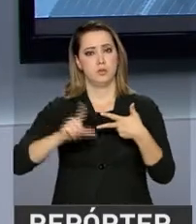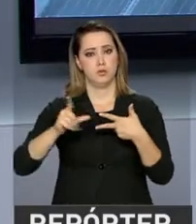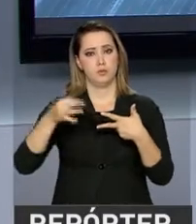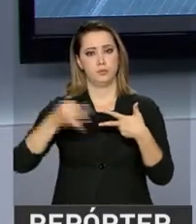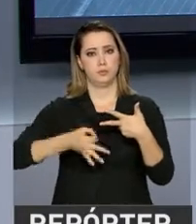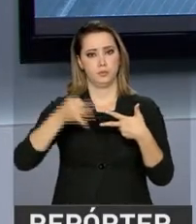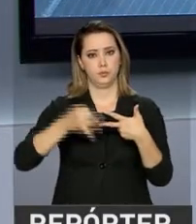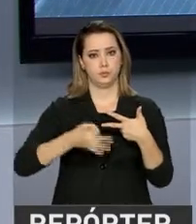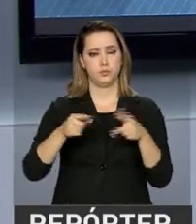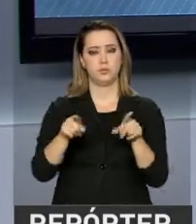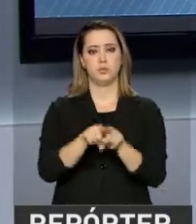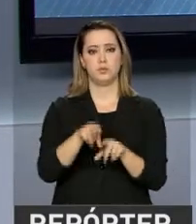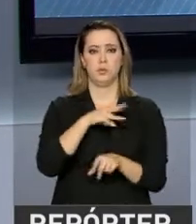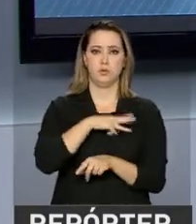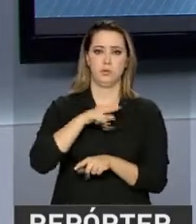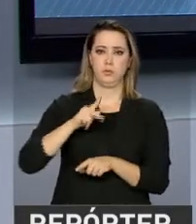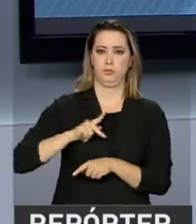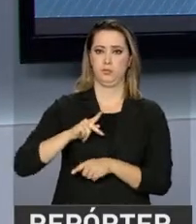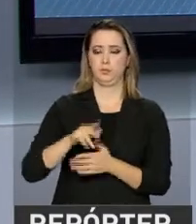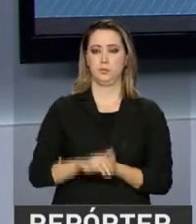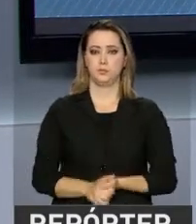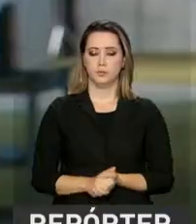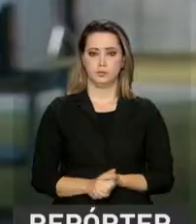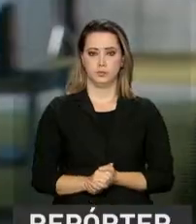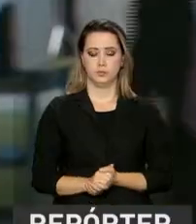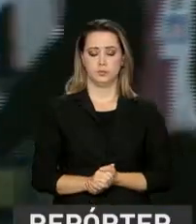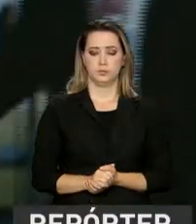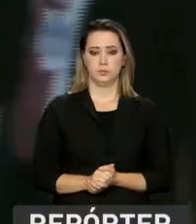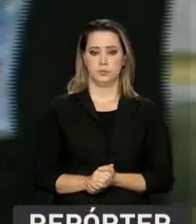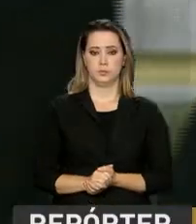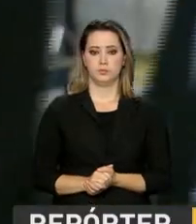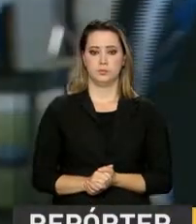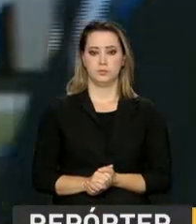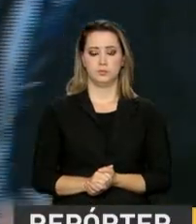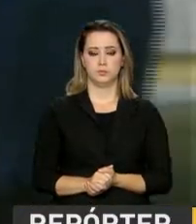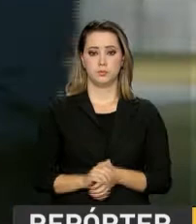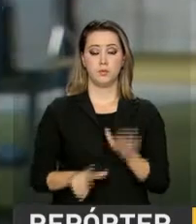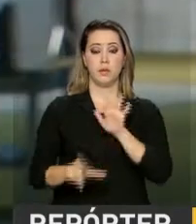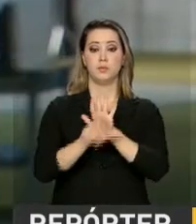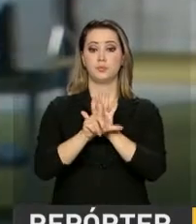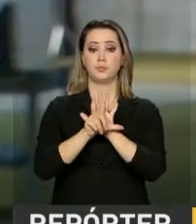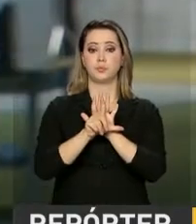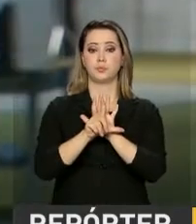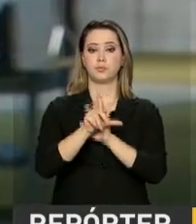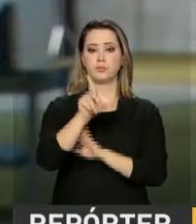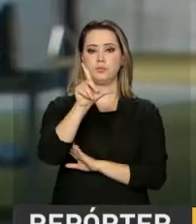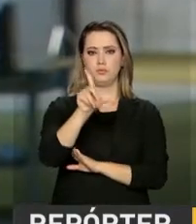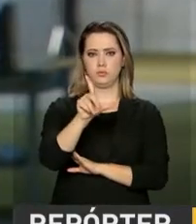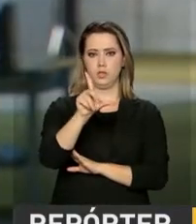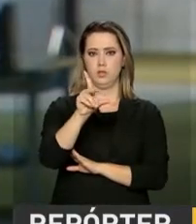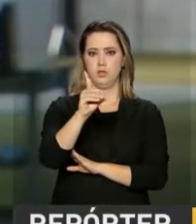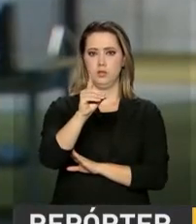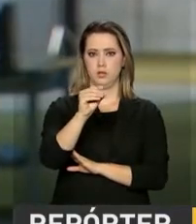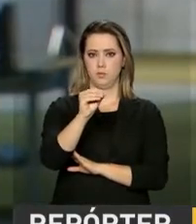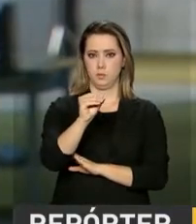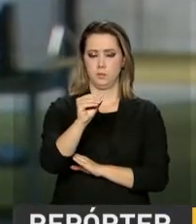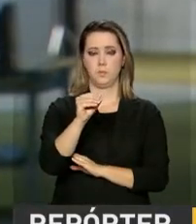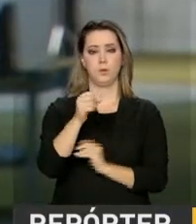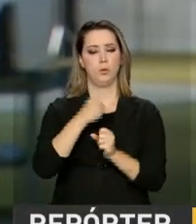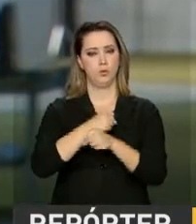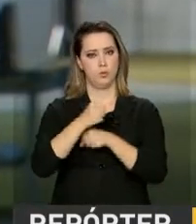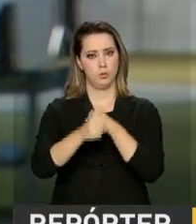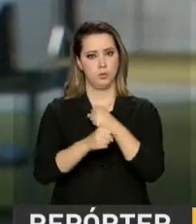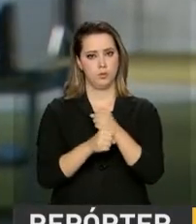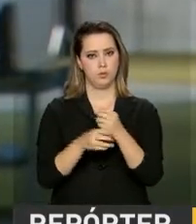judiciário além do ministério público a lei de diretrizes orçamentárias do ano que vem que